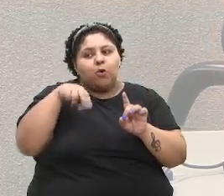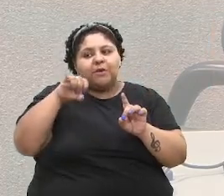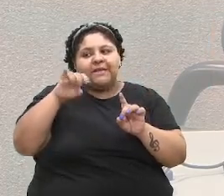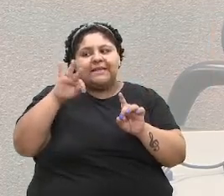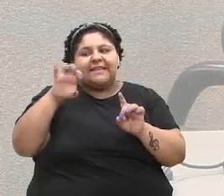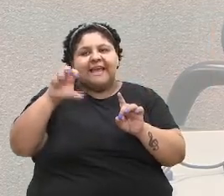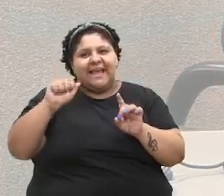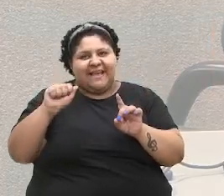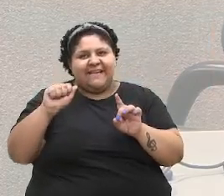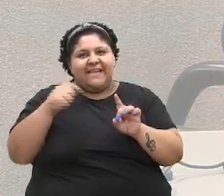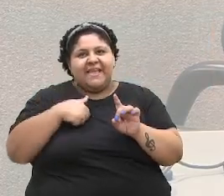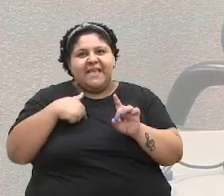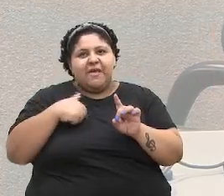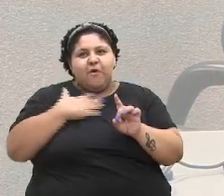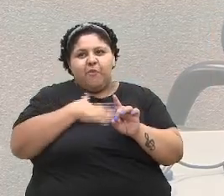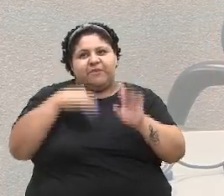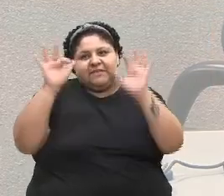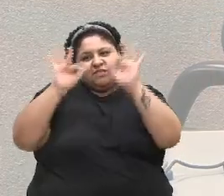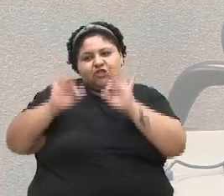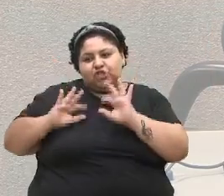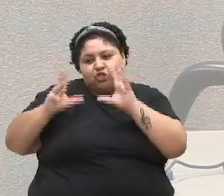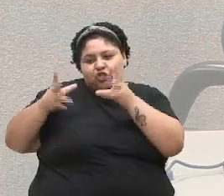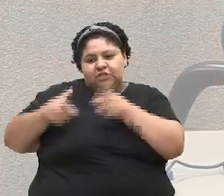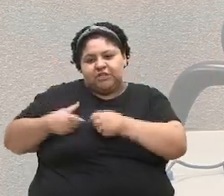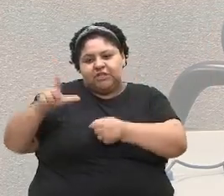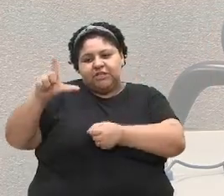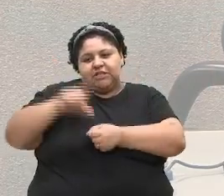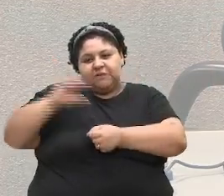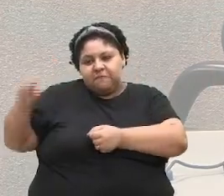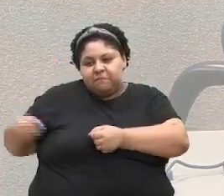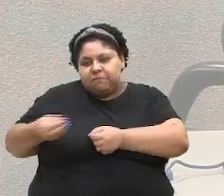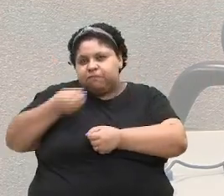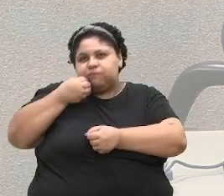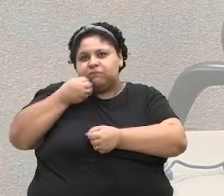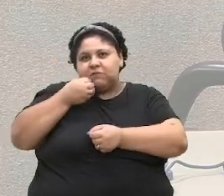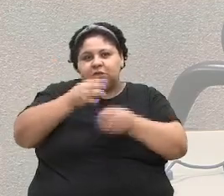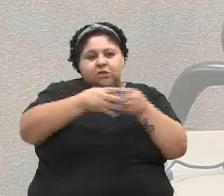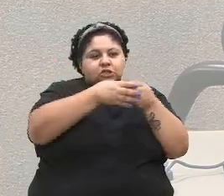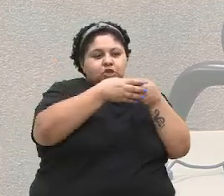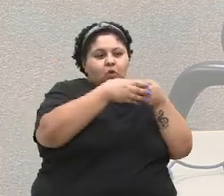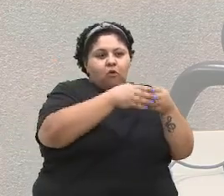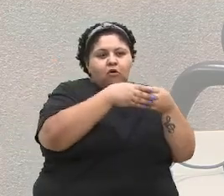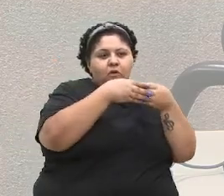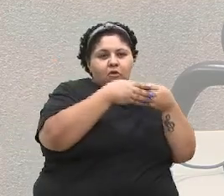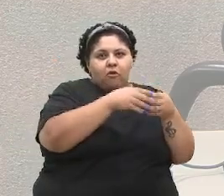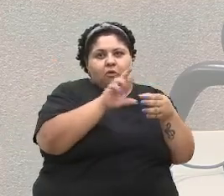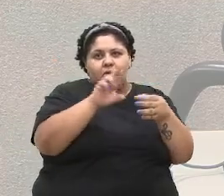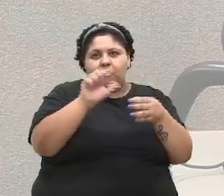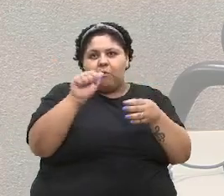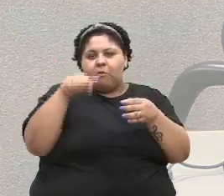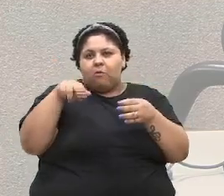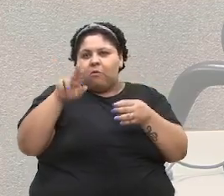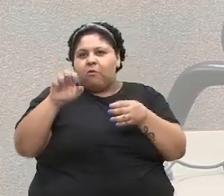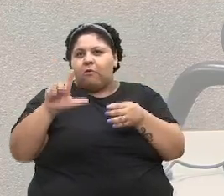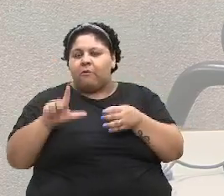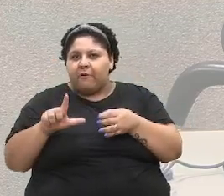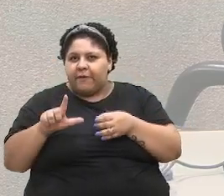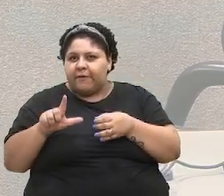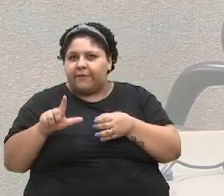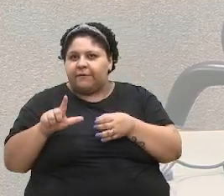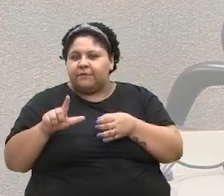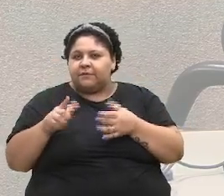feliz porque em todas as vezes que tive a oportunidade de conviver com a Raquel,